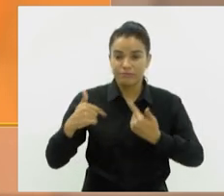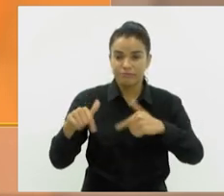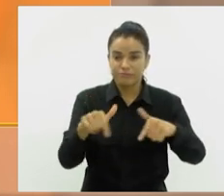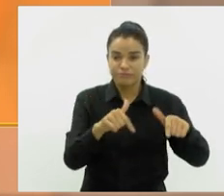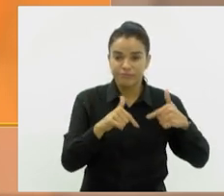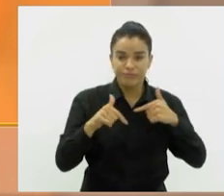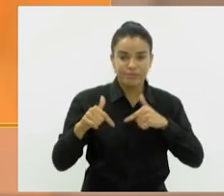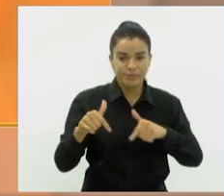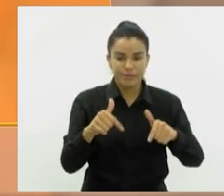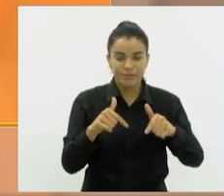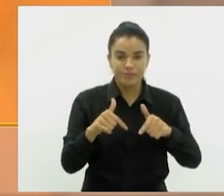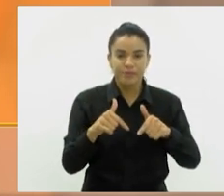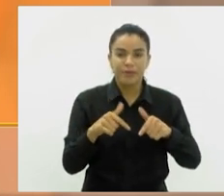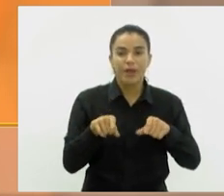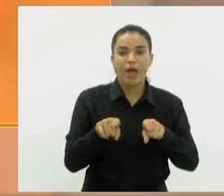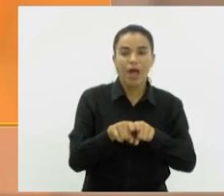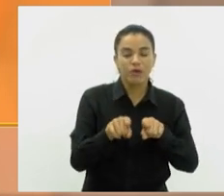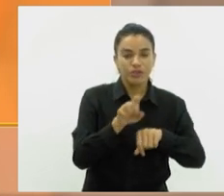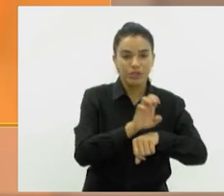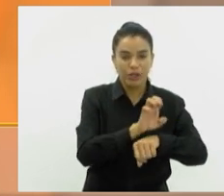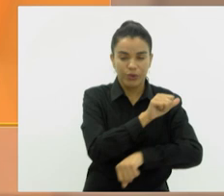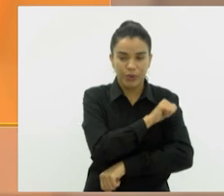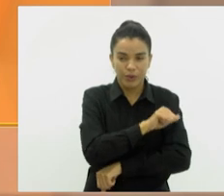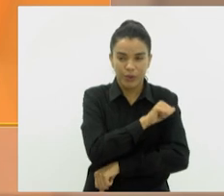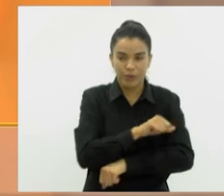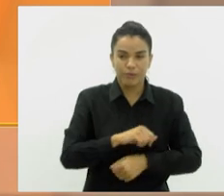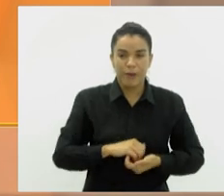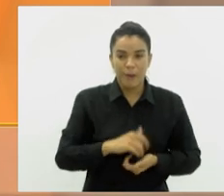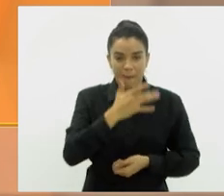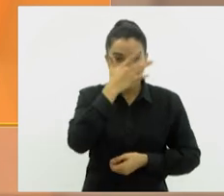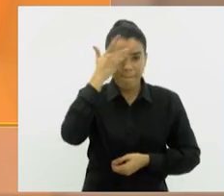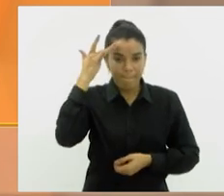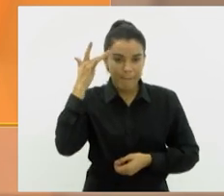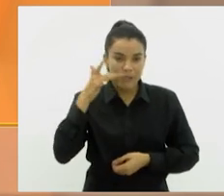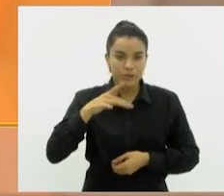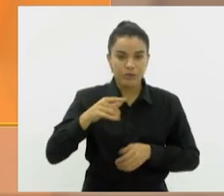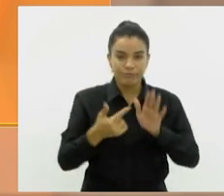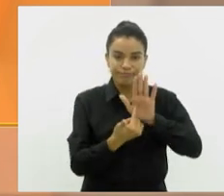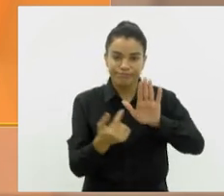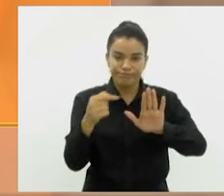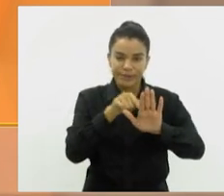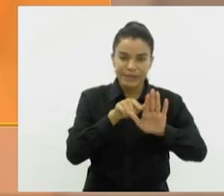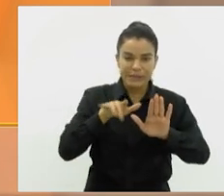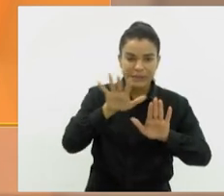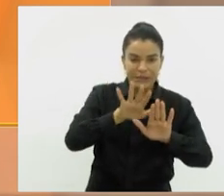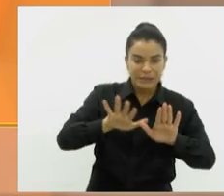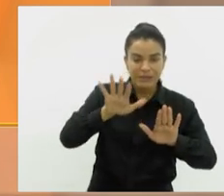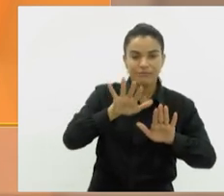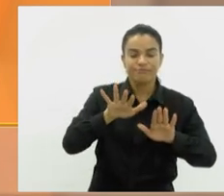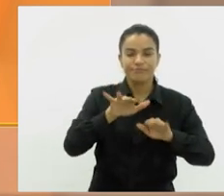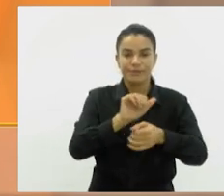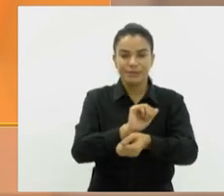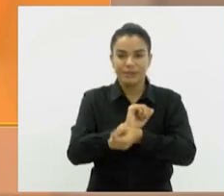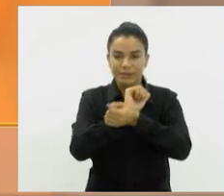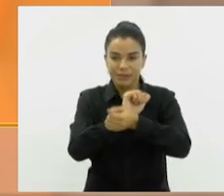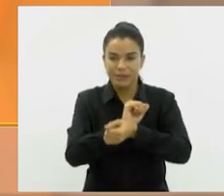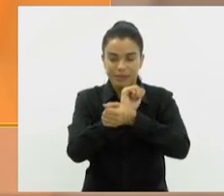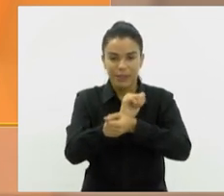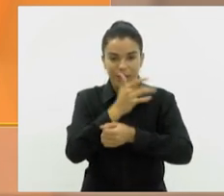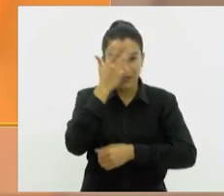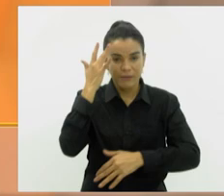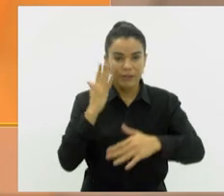prestadoras de serviço ao estado do Rio para pessoas encontradas em condição an escravidão e para